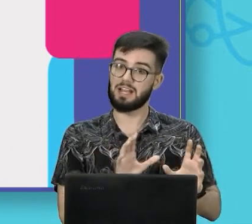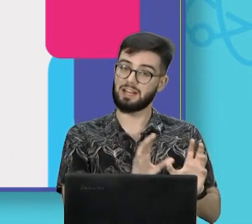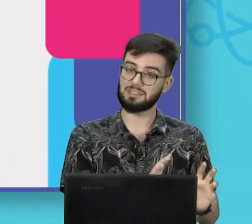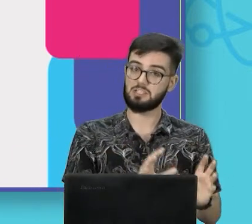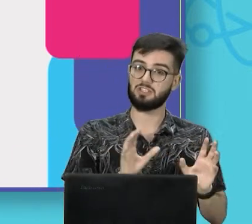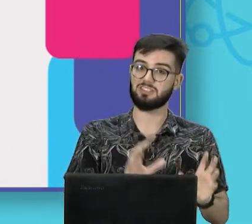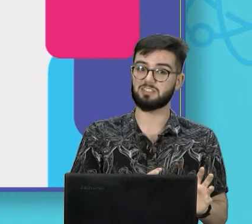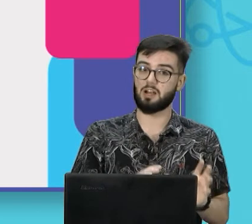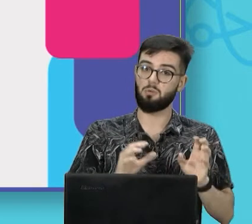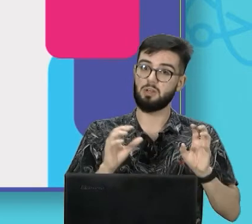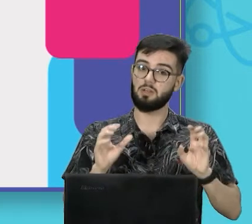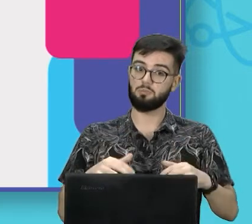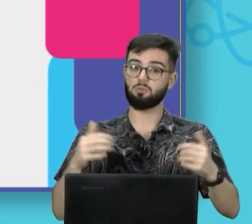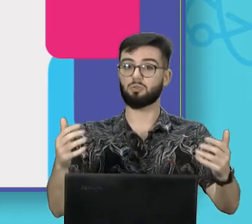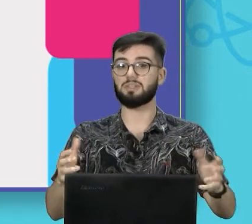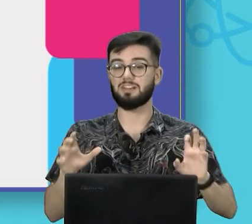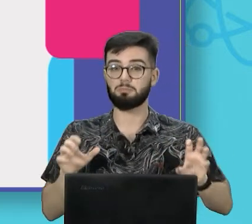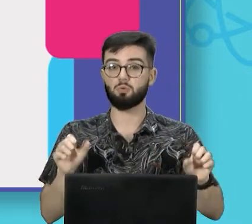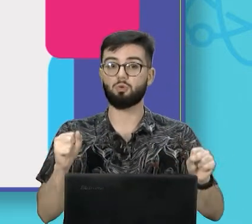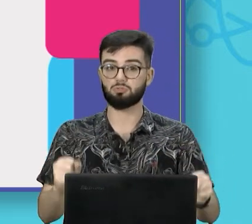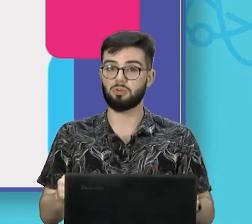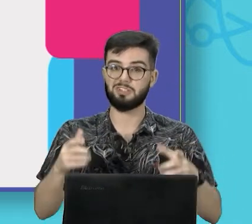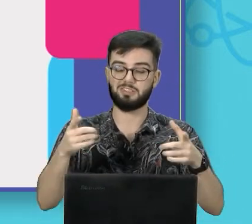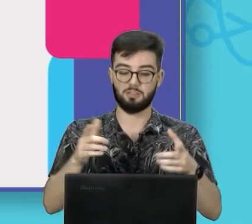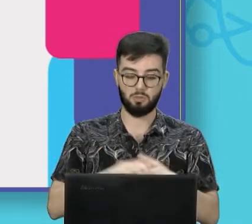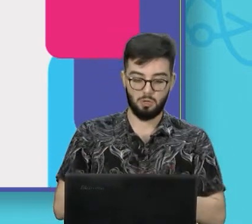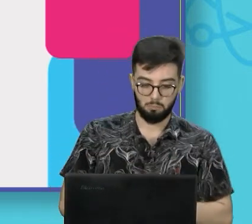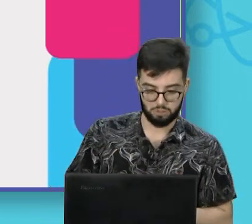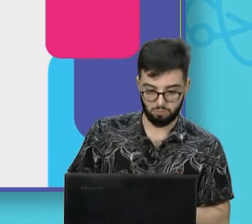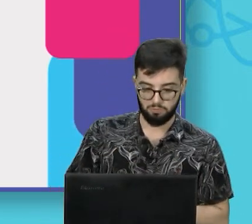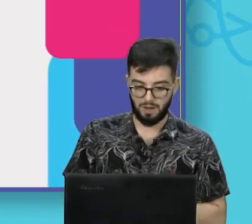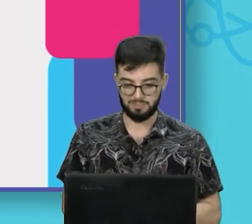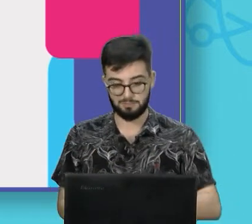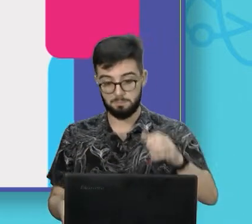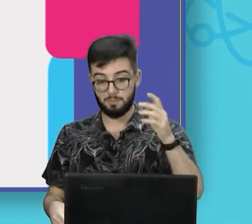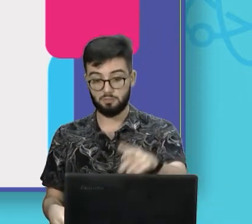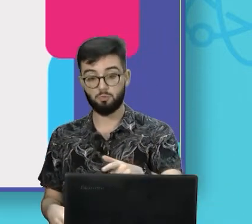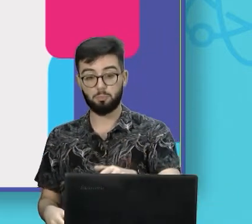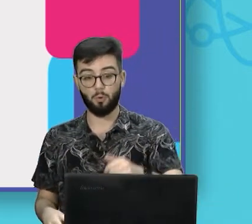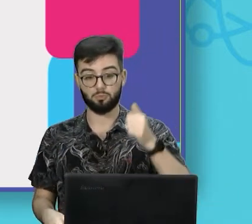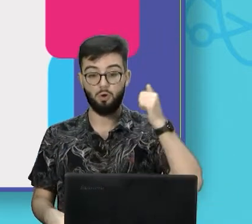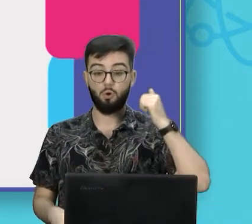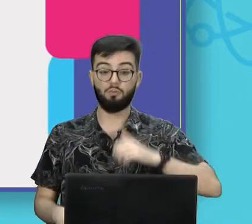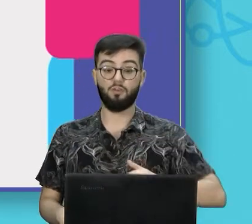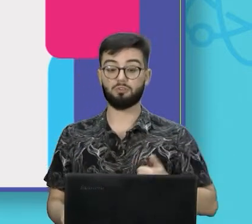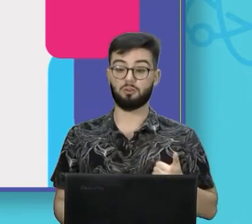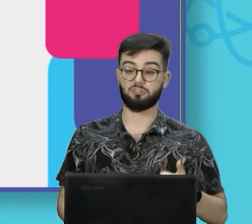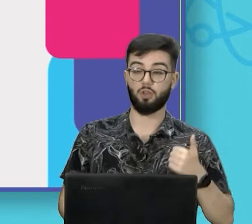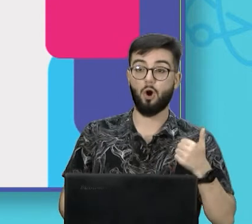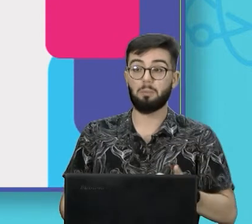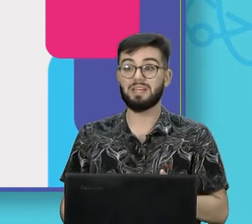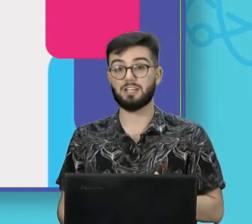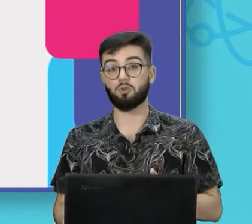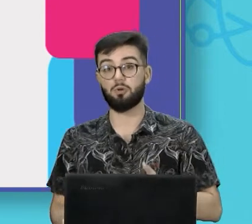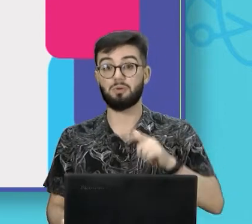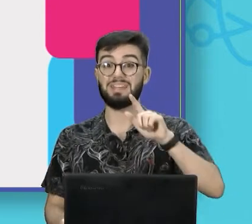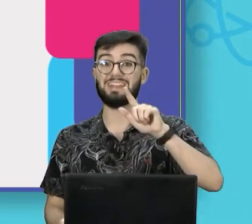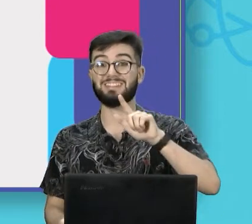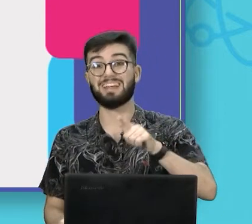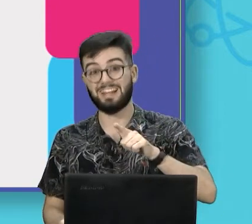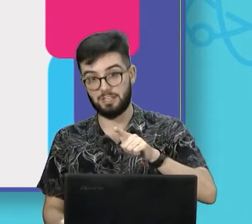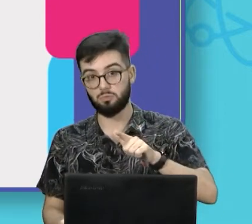tentativa e a característica Central o autoritarismo do controle exercido por Getúlio Vargas segundo. O volta agora torna